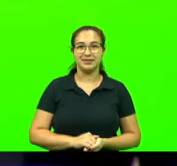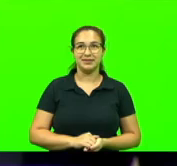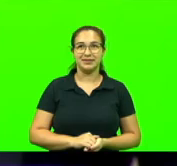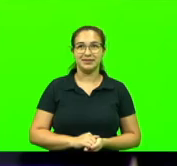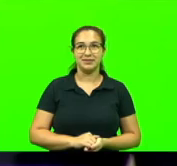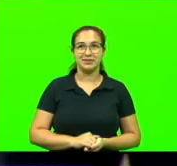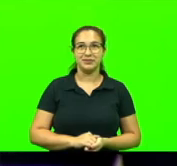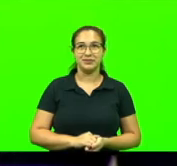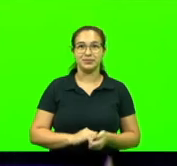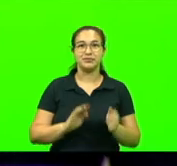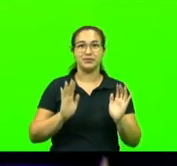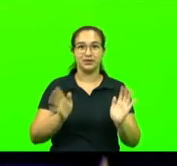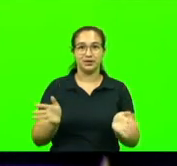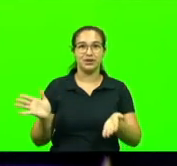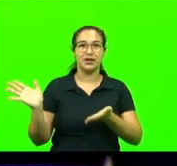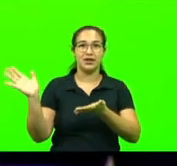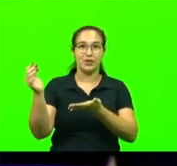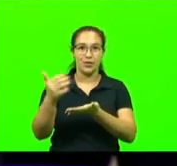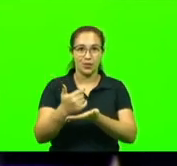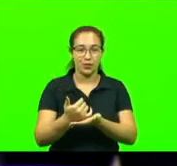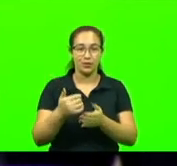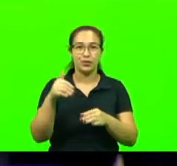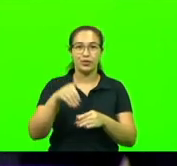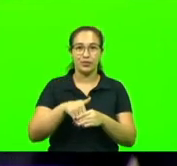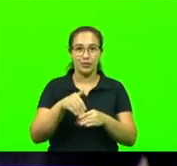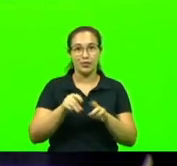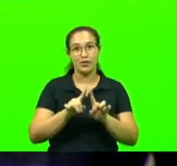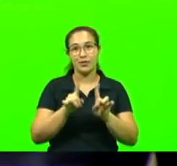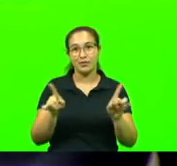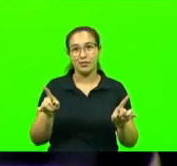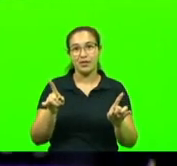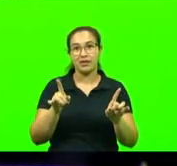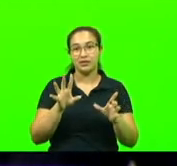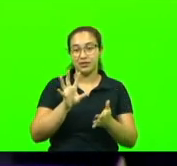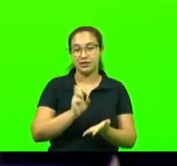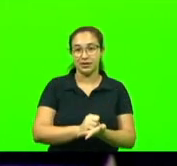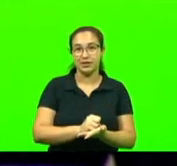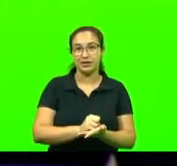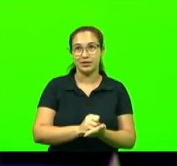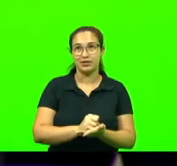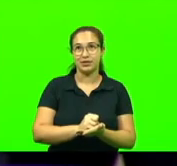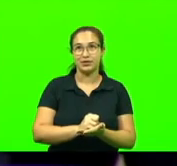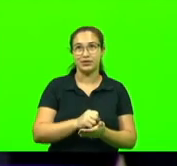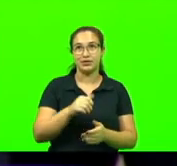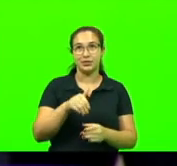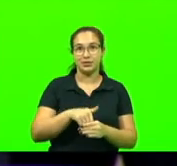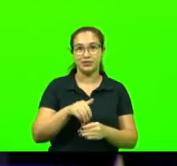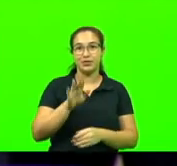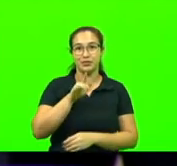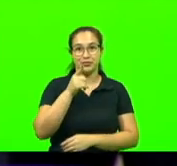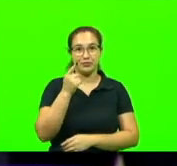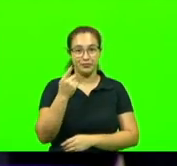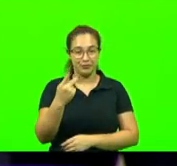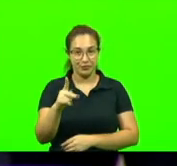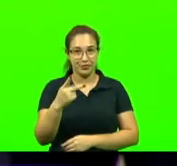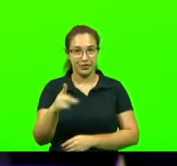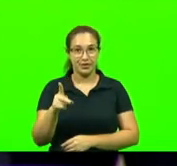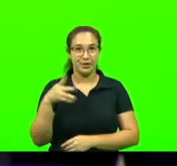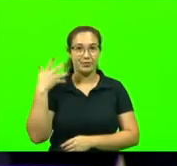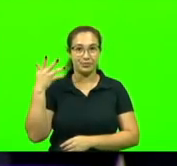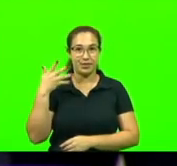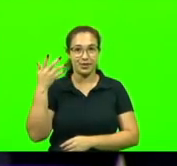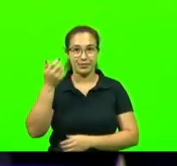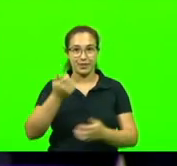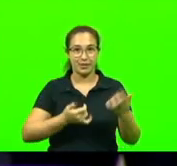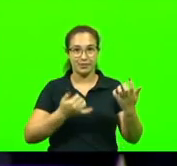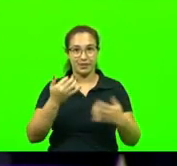Eu já havia colhido os votos, mas fica registrado a indagação da deputada Ada. Tem o voto